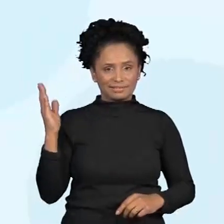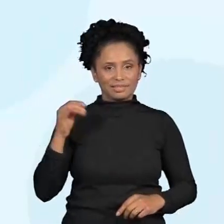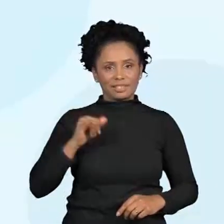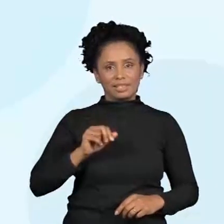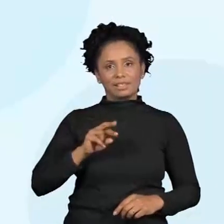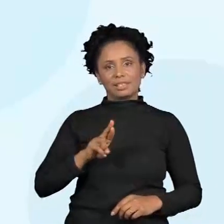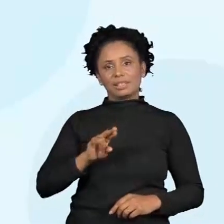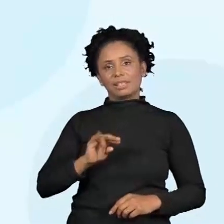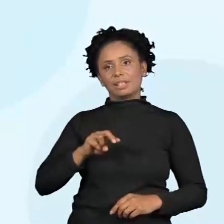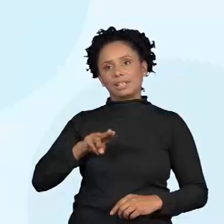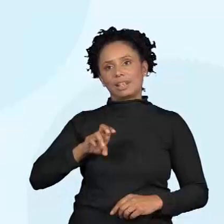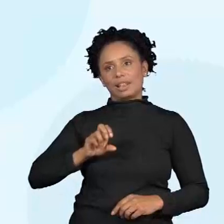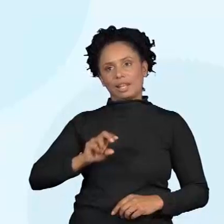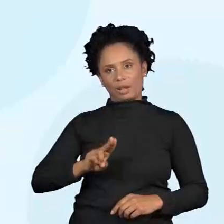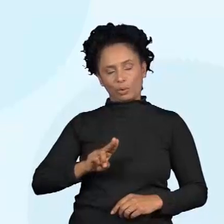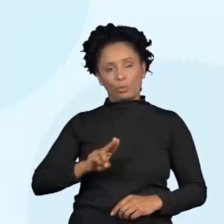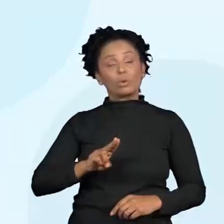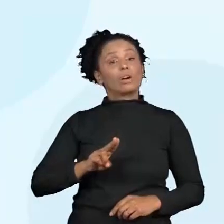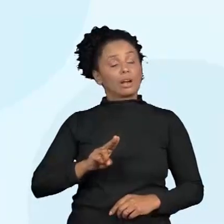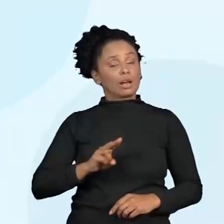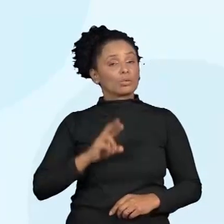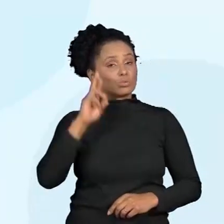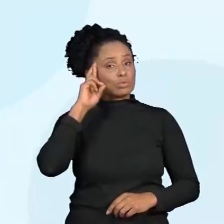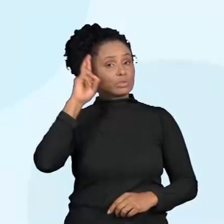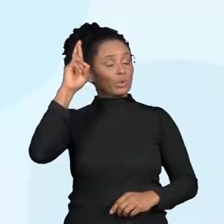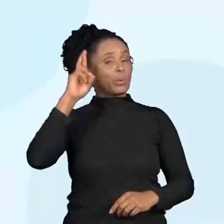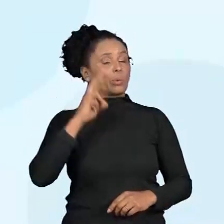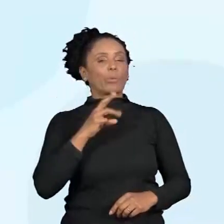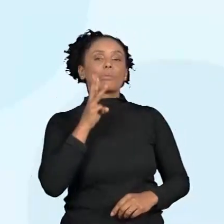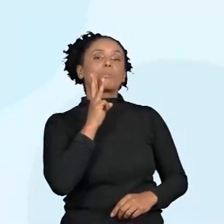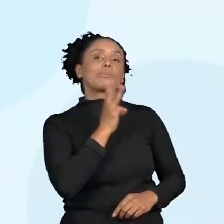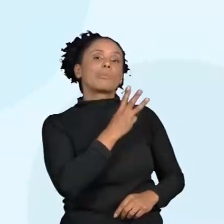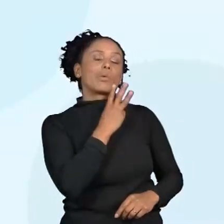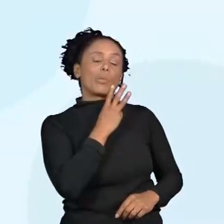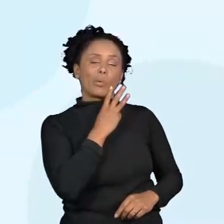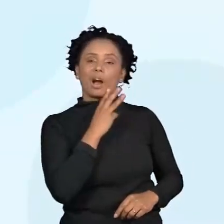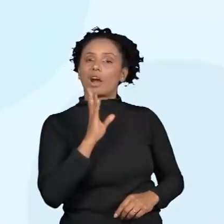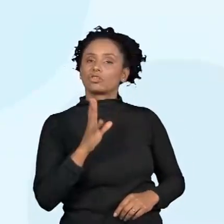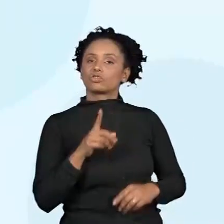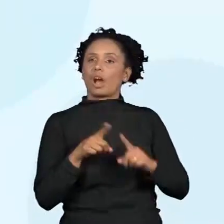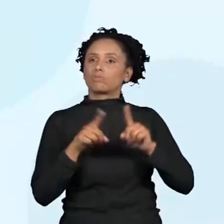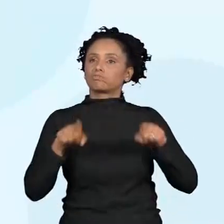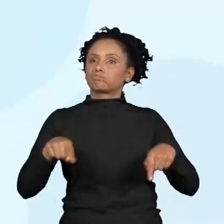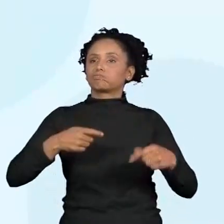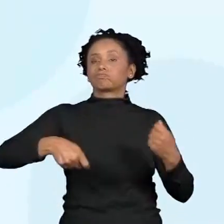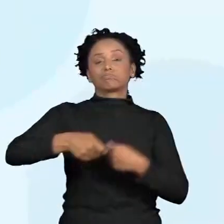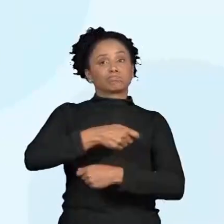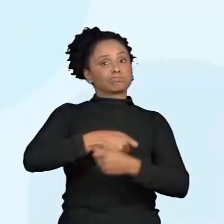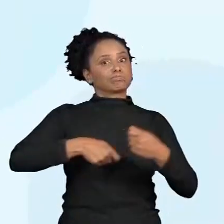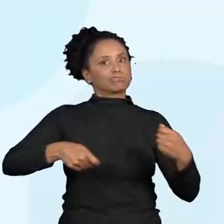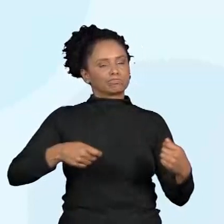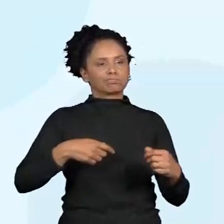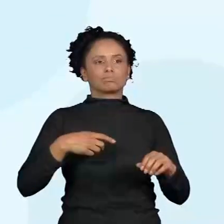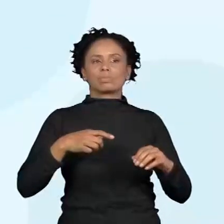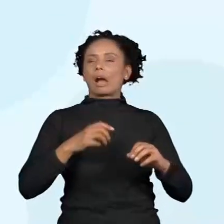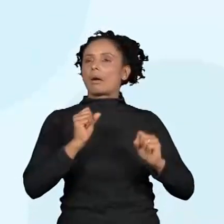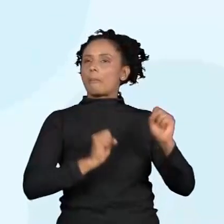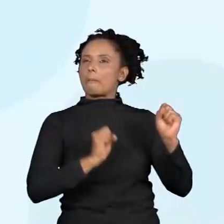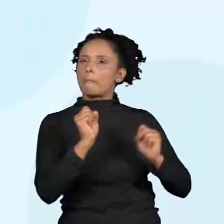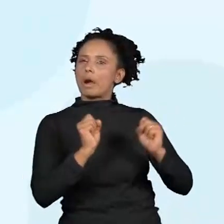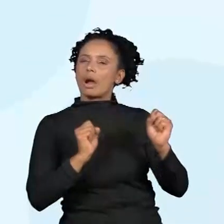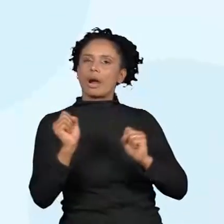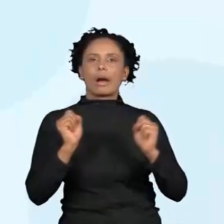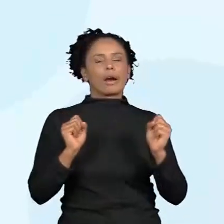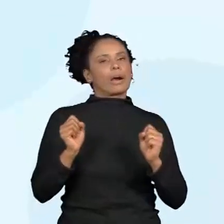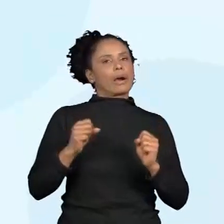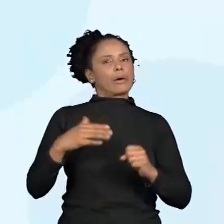Evangelista de Souza, o Visconde de Mauá, foi um comerciante, armador, industrial e banqueiro brasileiro. Ao